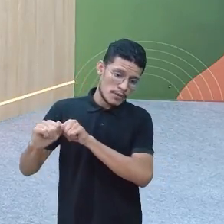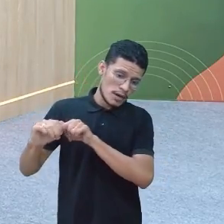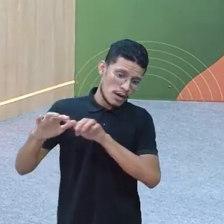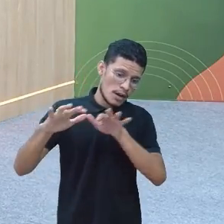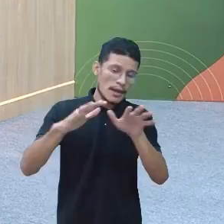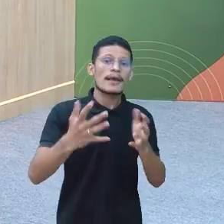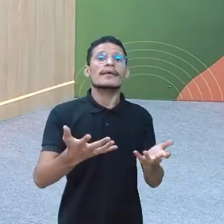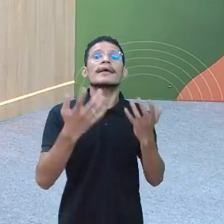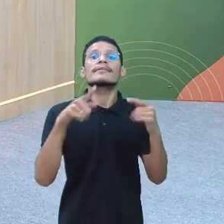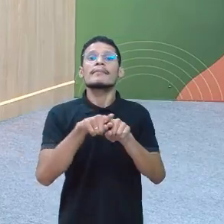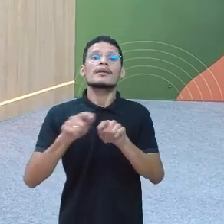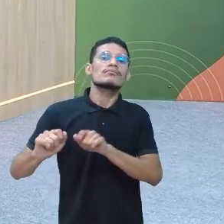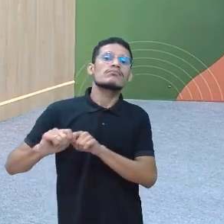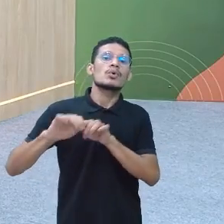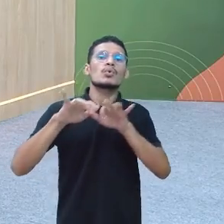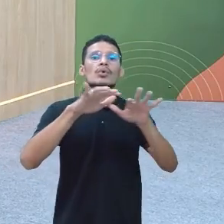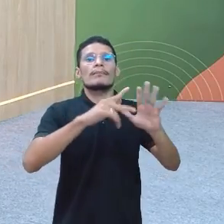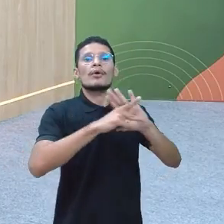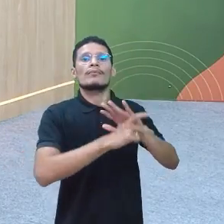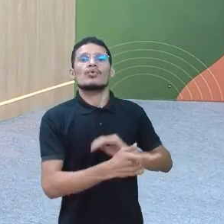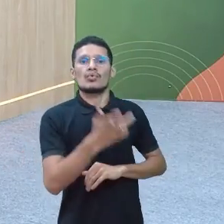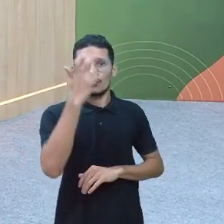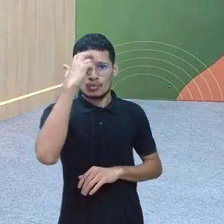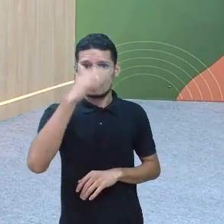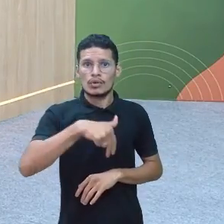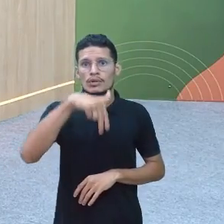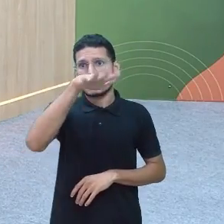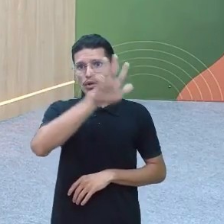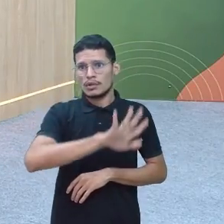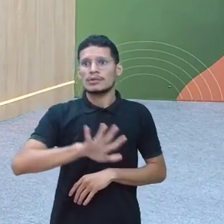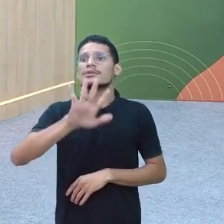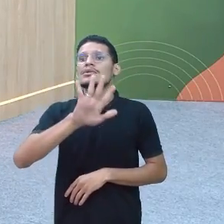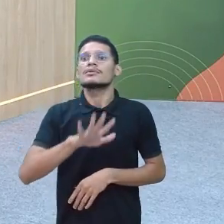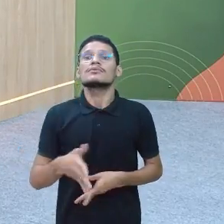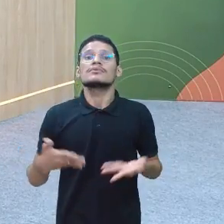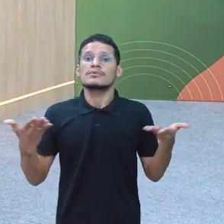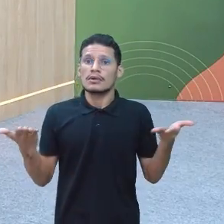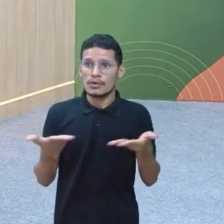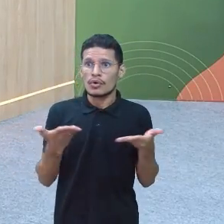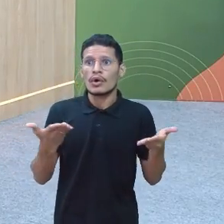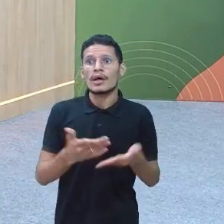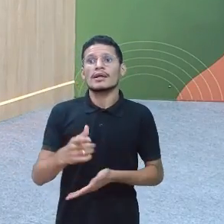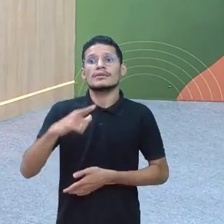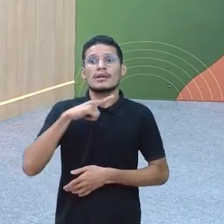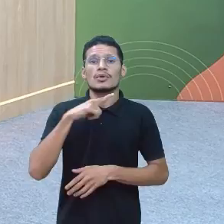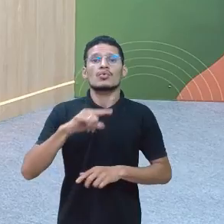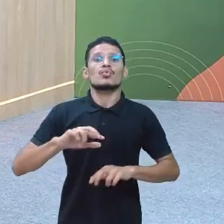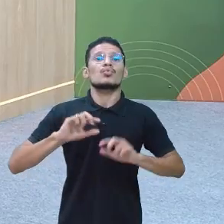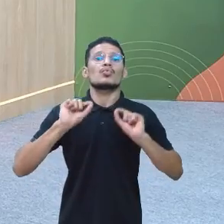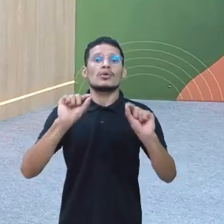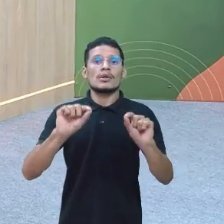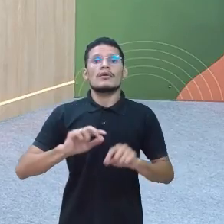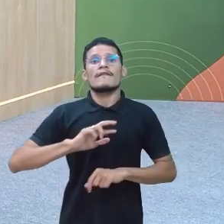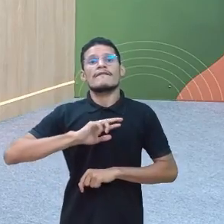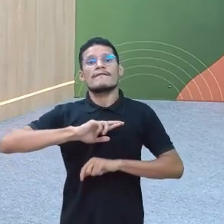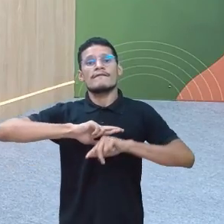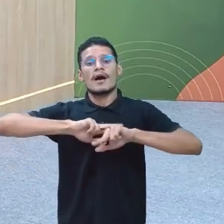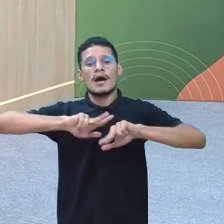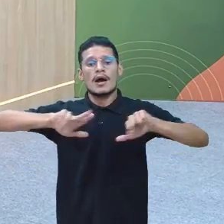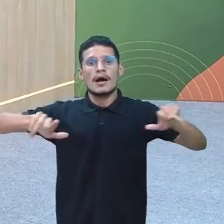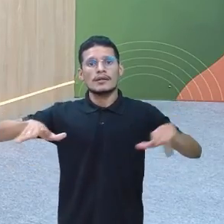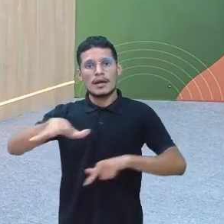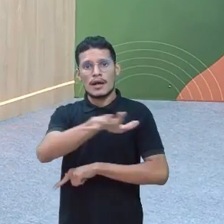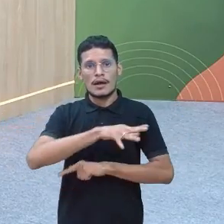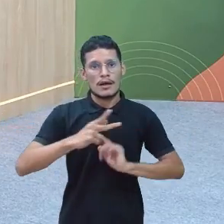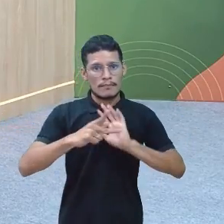cultura nordestina. Isso mesmo. E aí, a gente vai ter várias outras ramificações